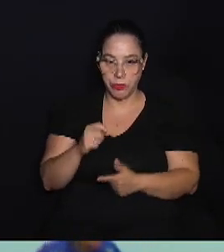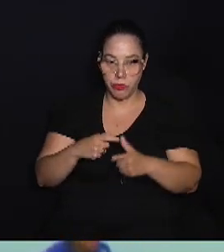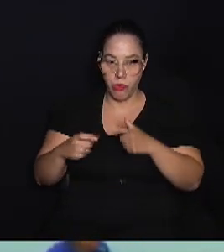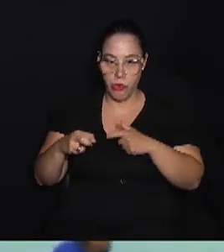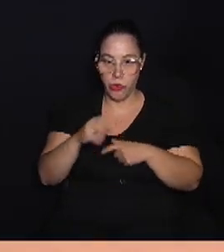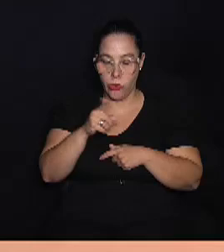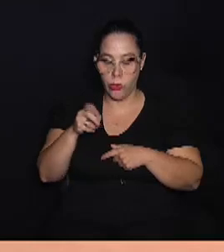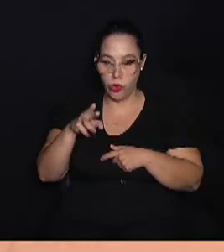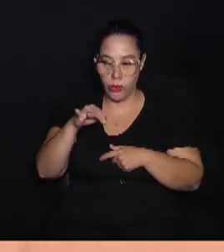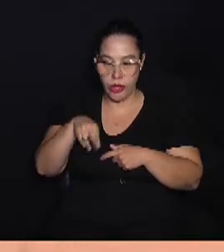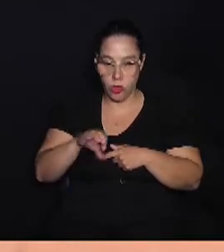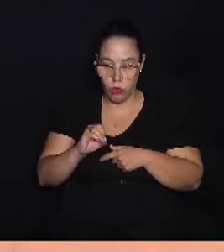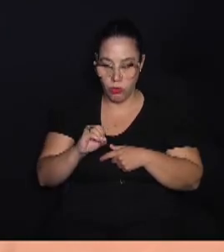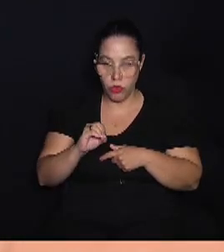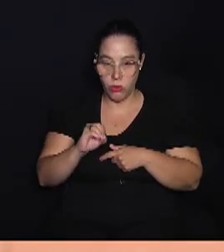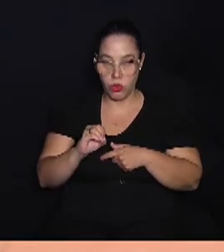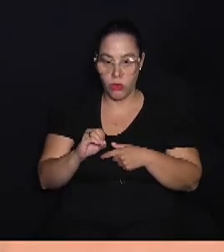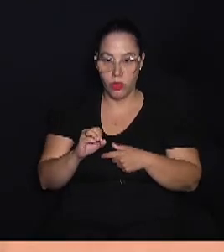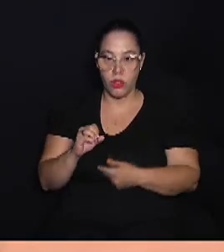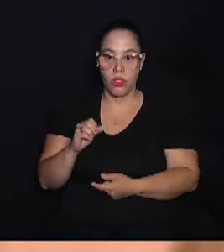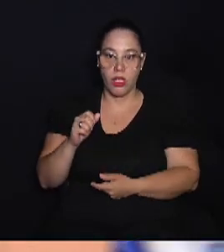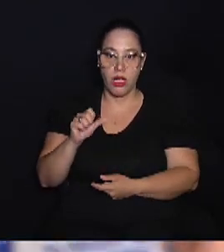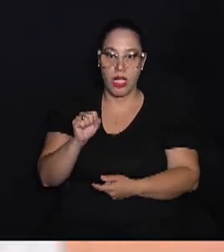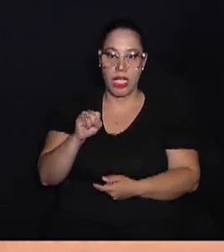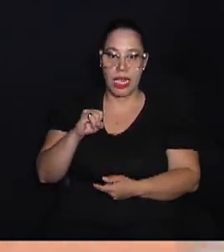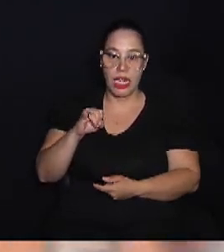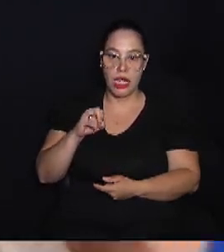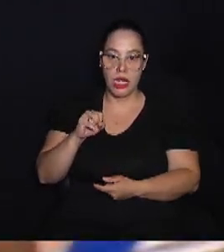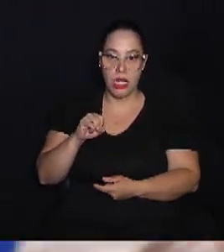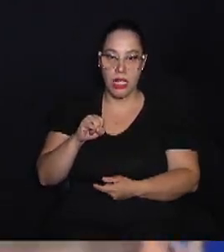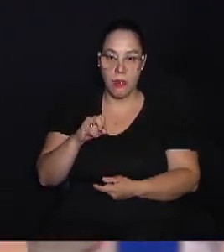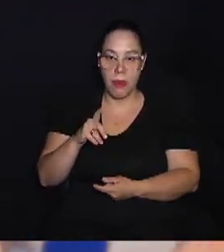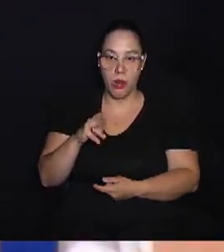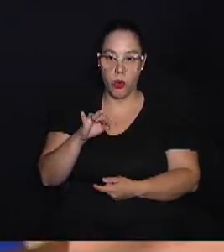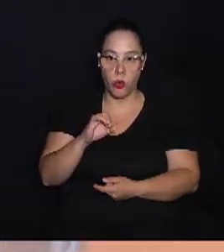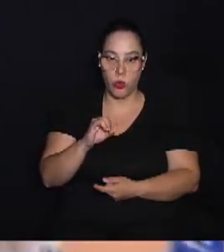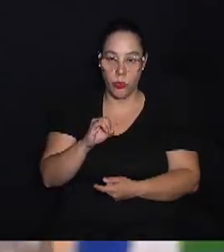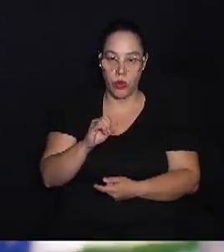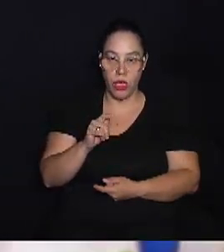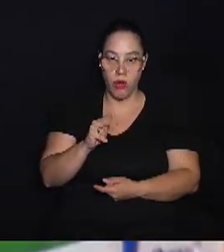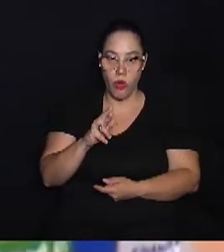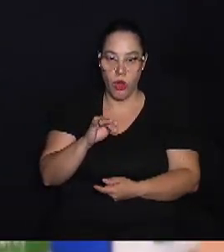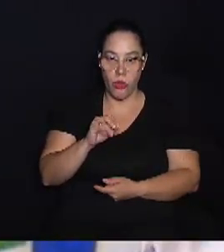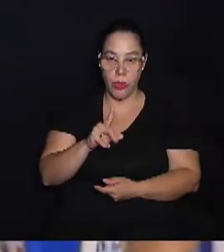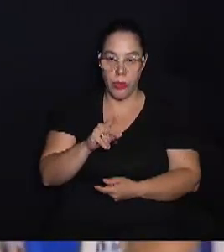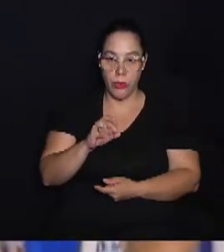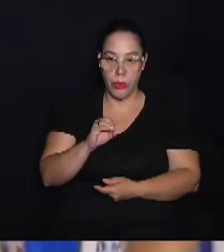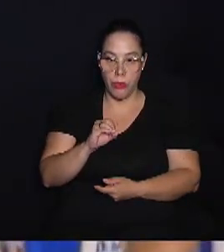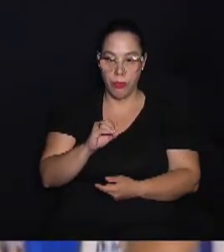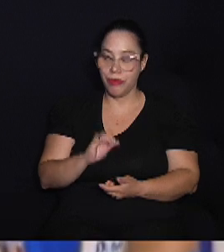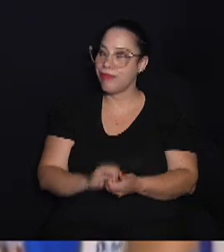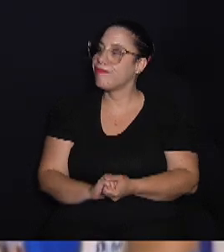Suzano com 12 pontos, SESI Bauru com 10 e Guarulho também com 10 pontos.